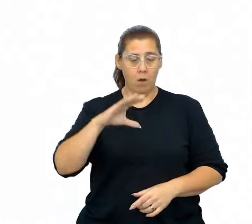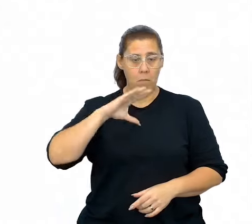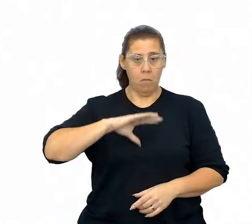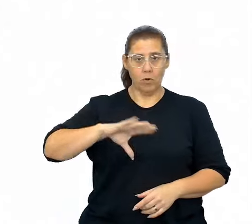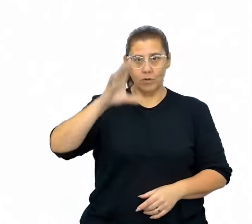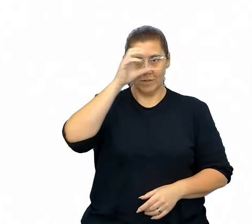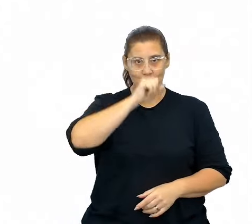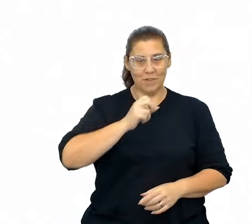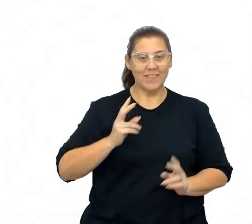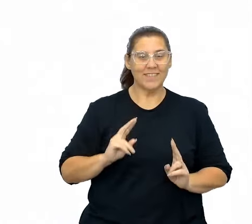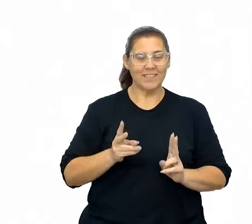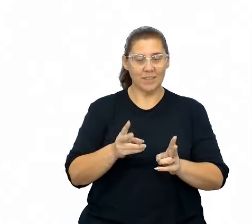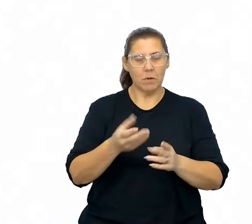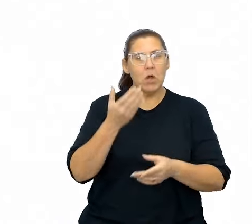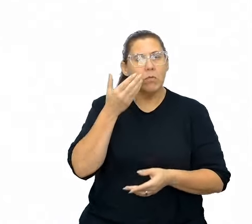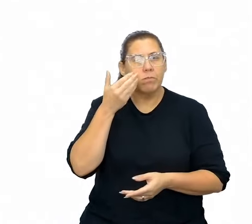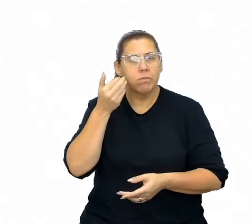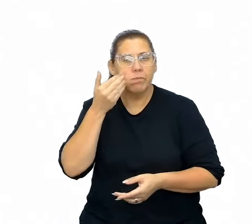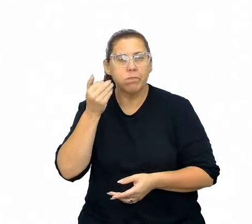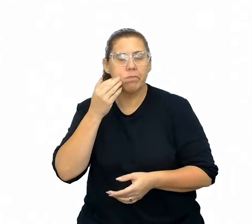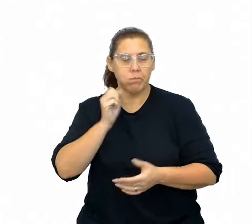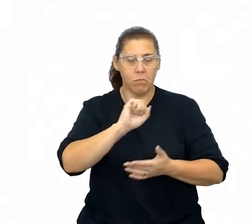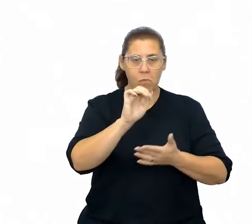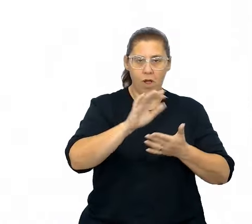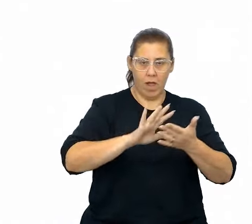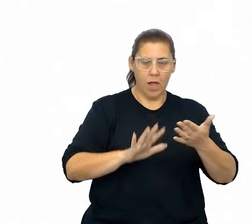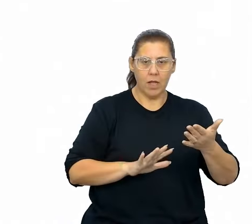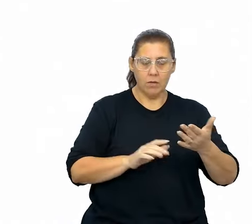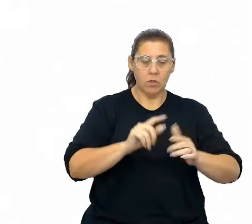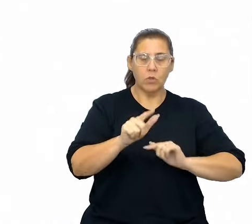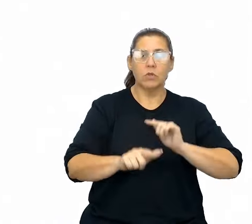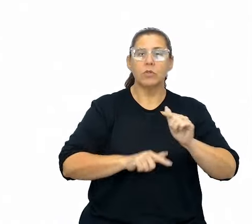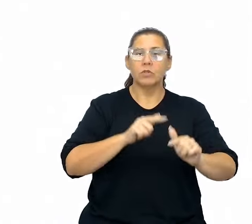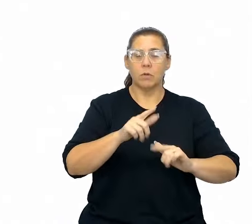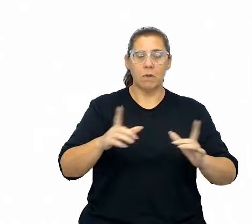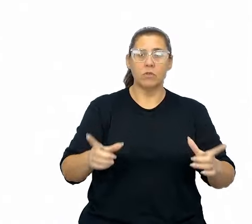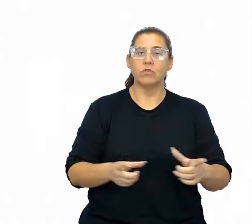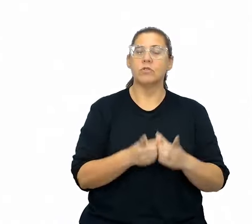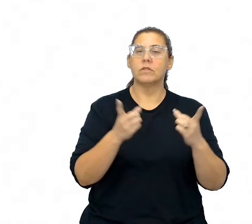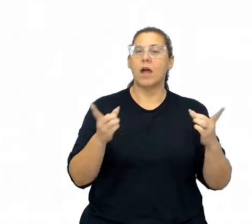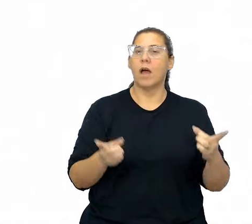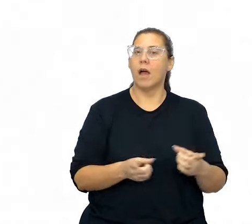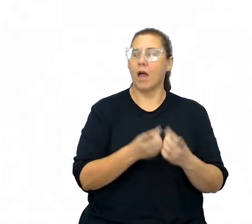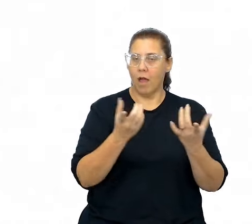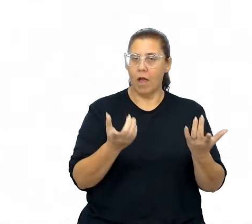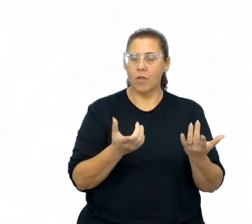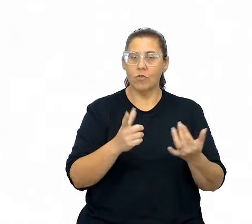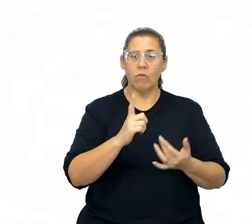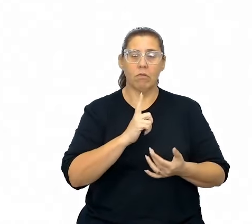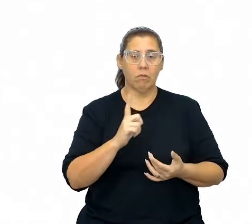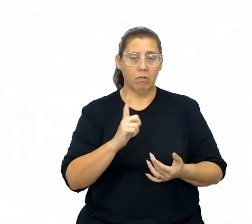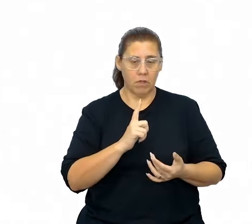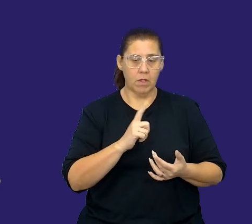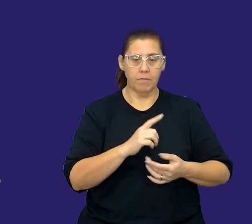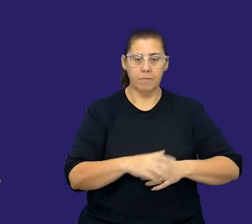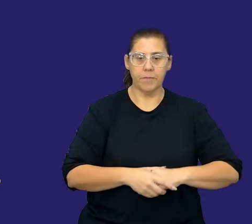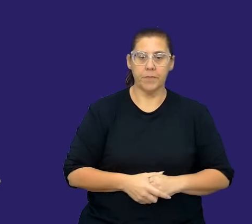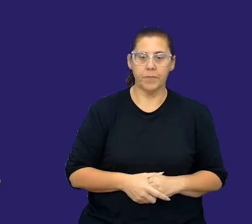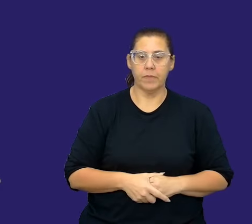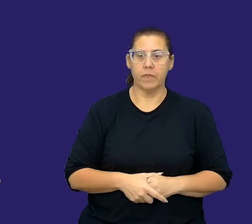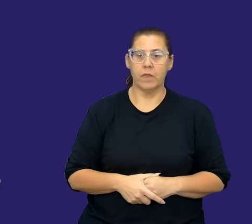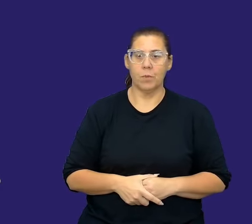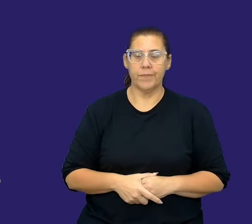Aprender Sempre, explorando algumas atividades e o trabalho didático que elas convocam e